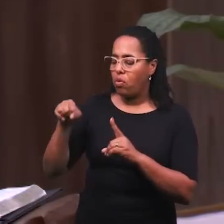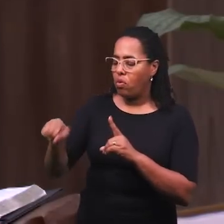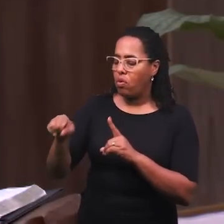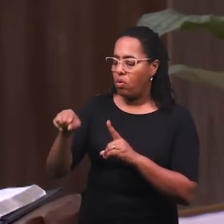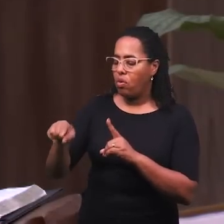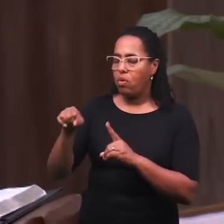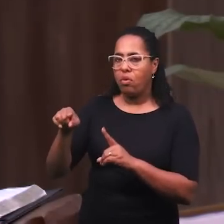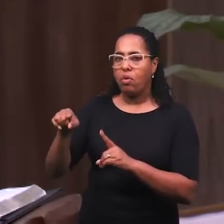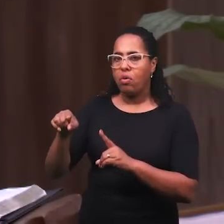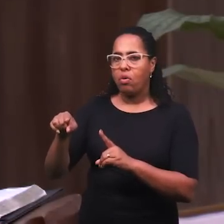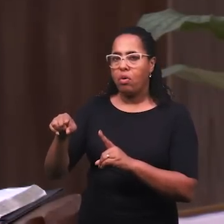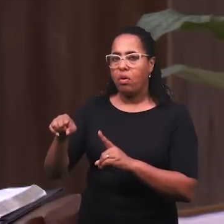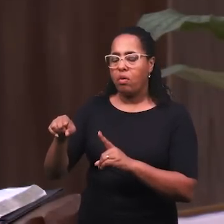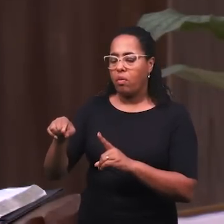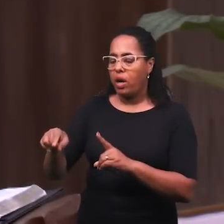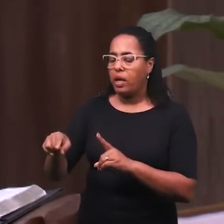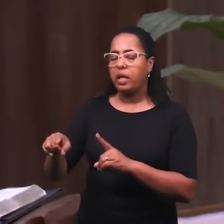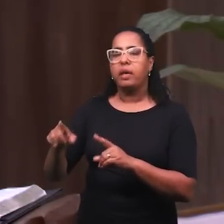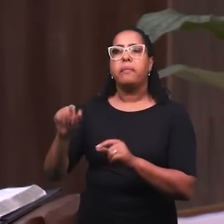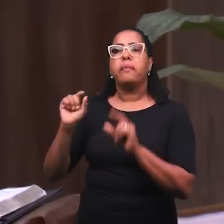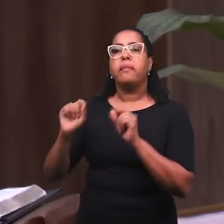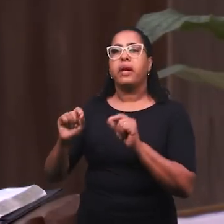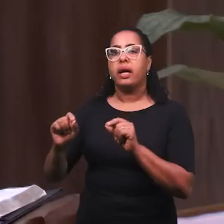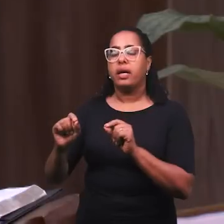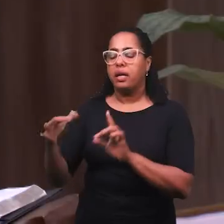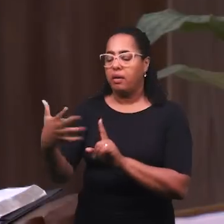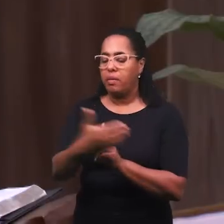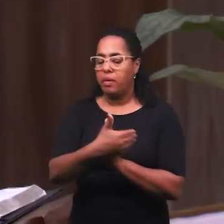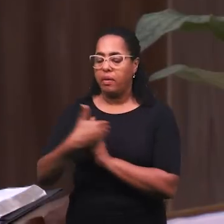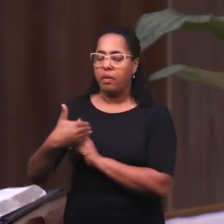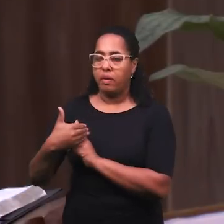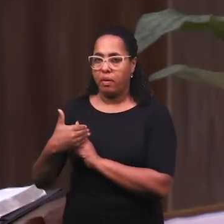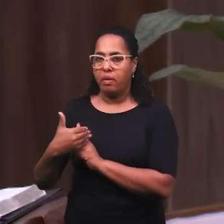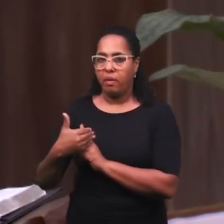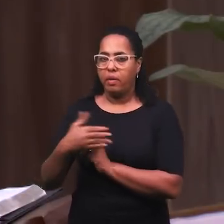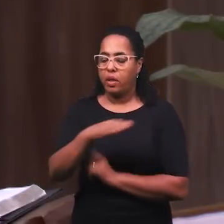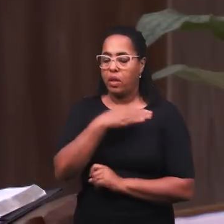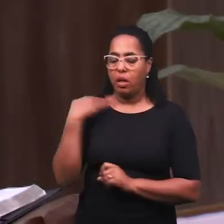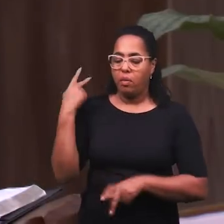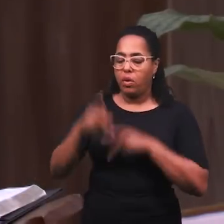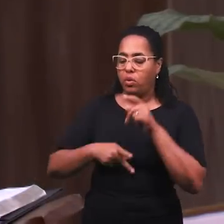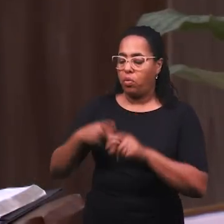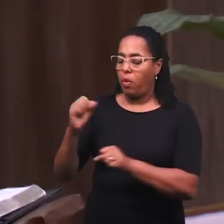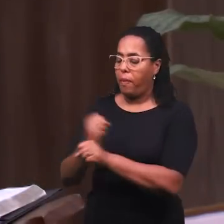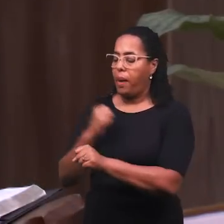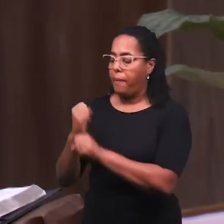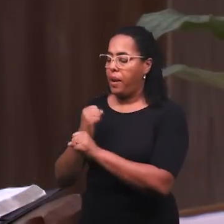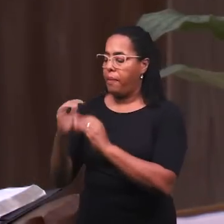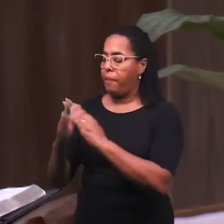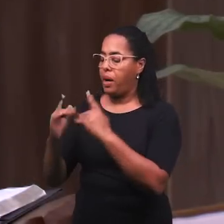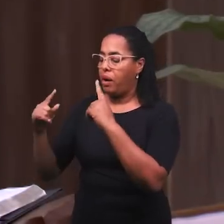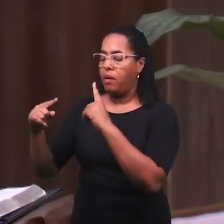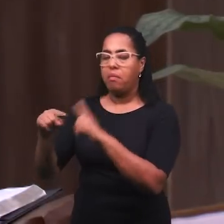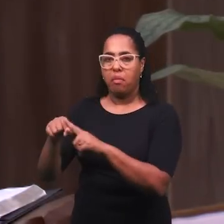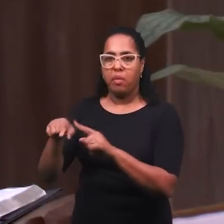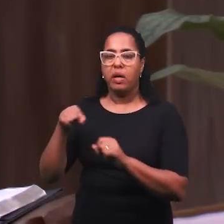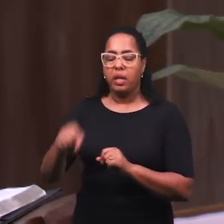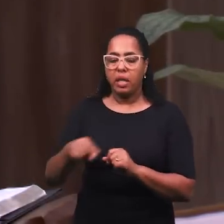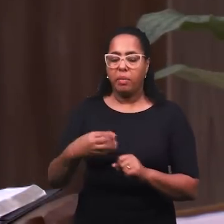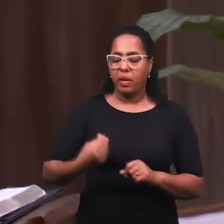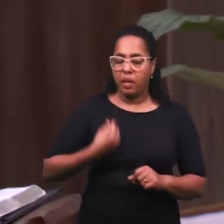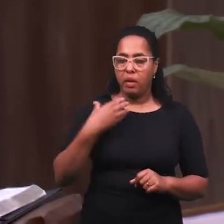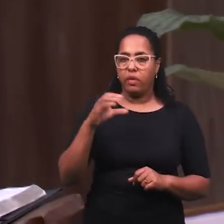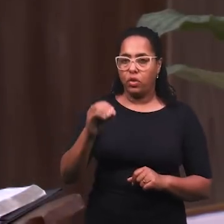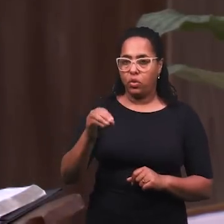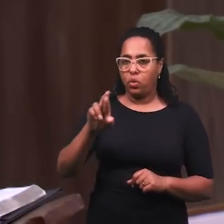edificar ali um altar e realizar o sacrifício para o livramento da morte do povo e, naturalmente, também da